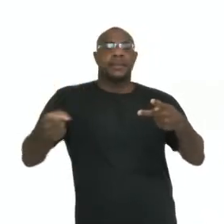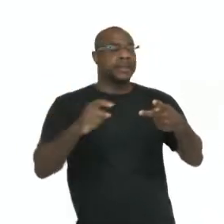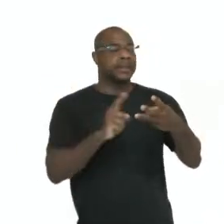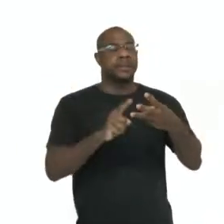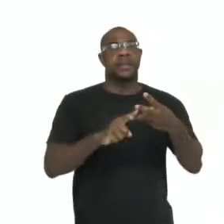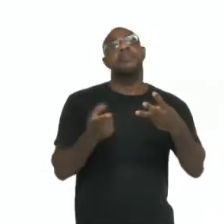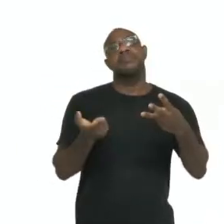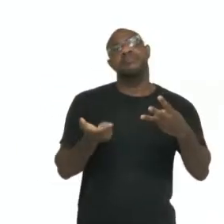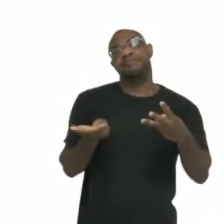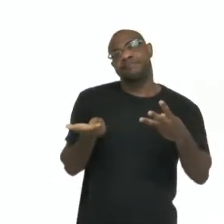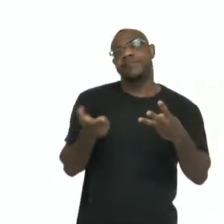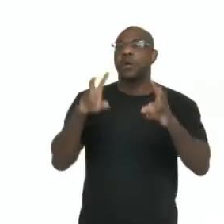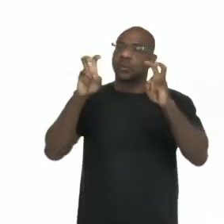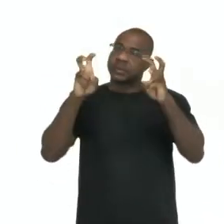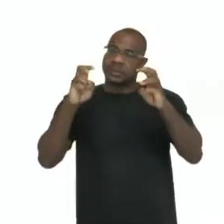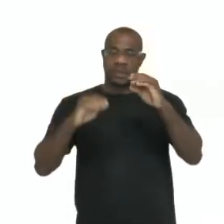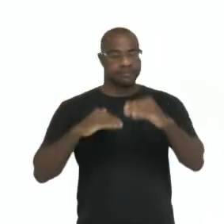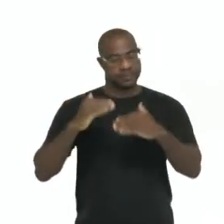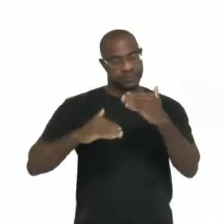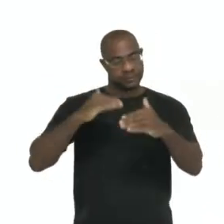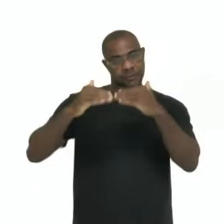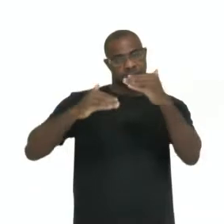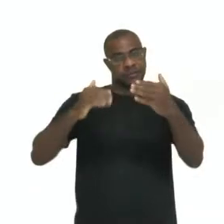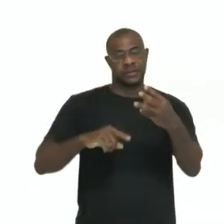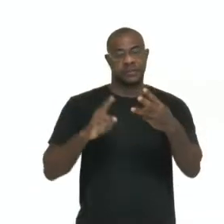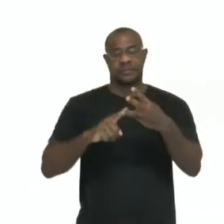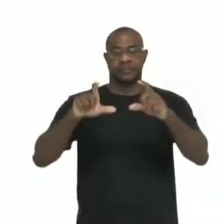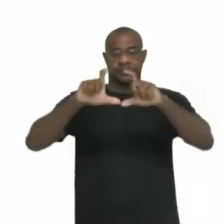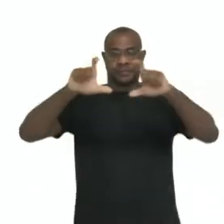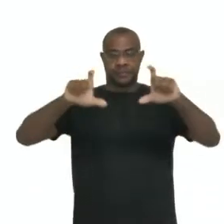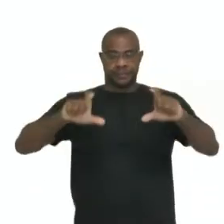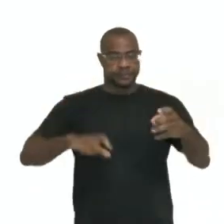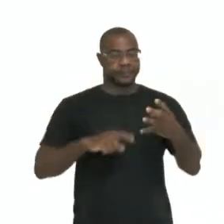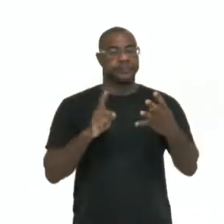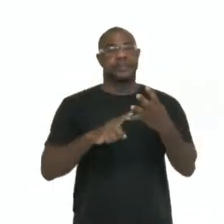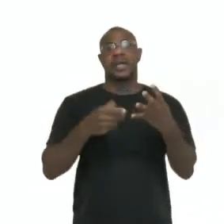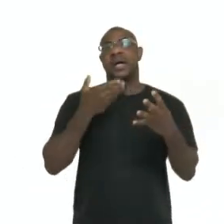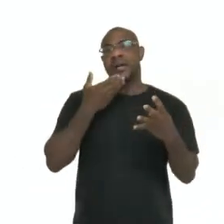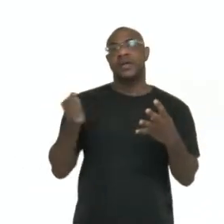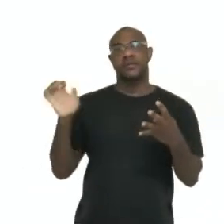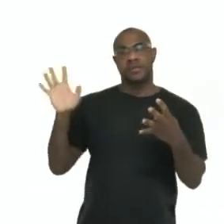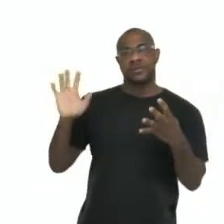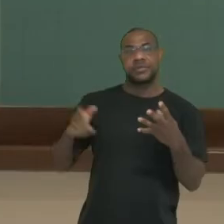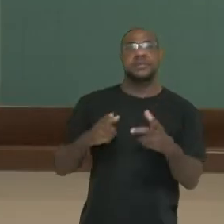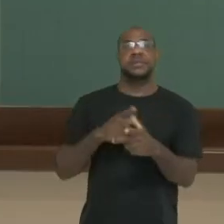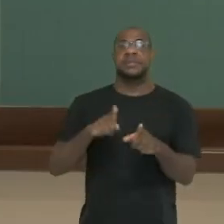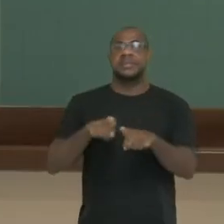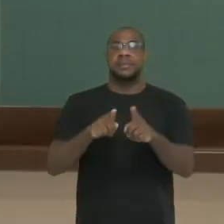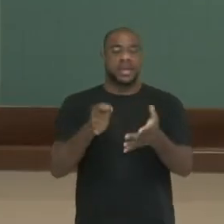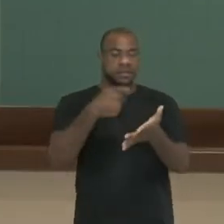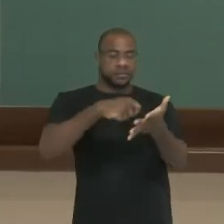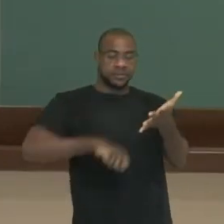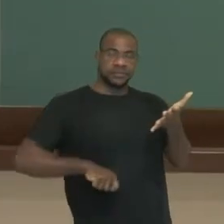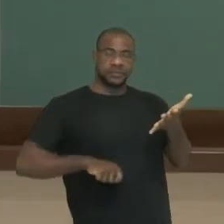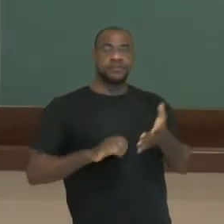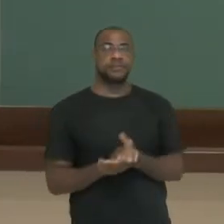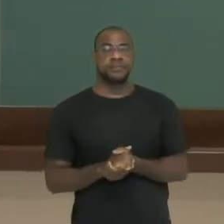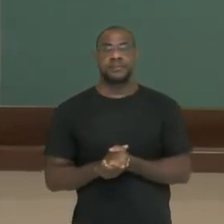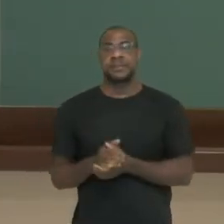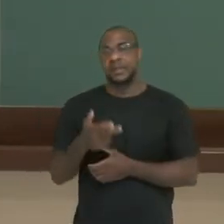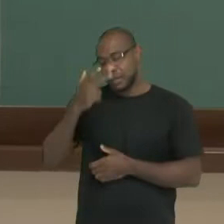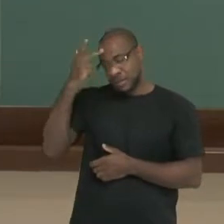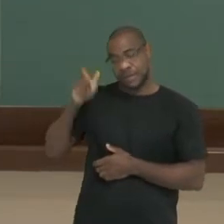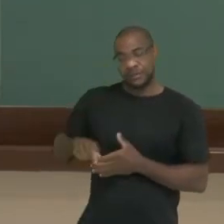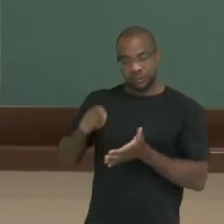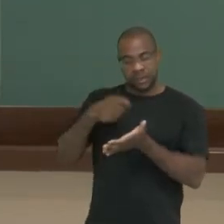assunto desenvolvido em parágrafos, né, que é o corpo do texto, a despedida e a assinatura do destinatário. Então vejam,